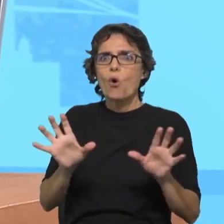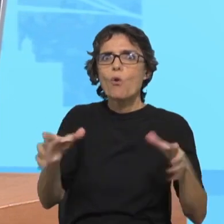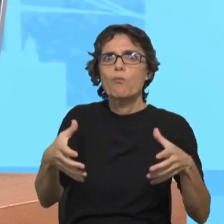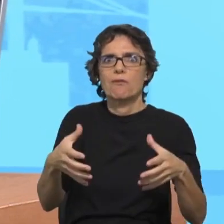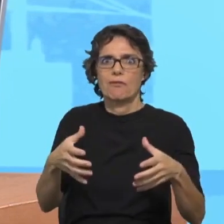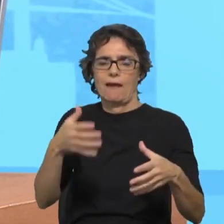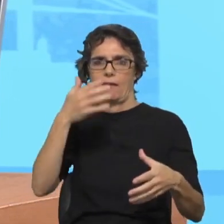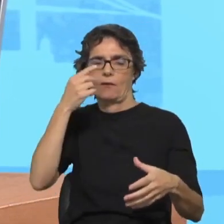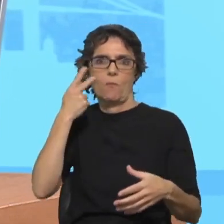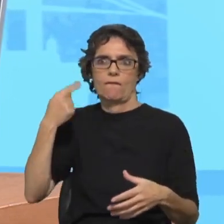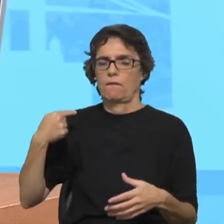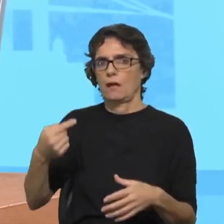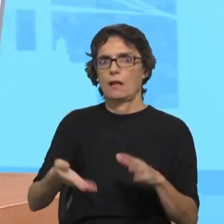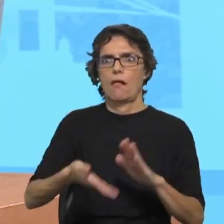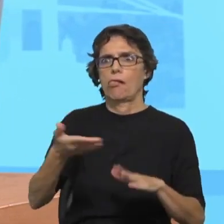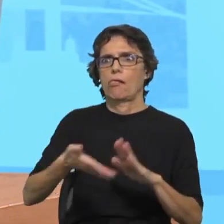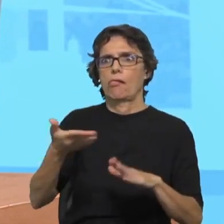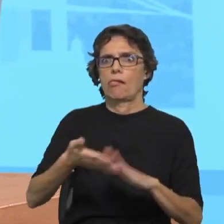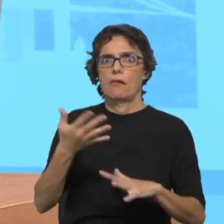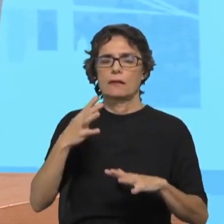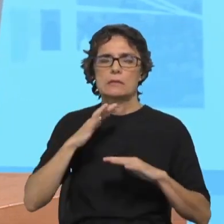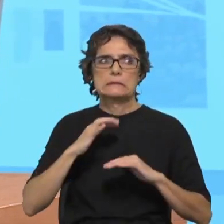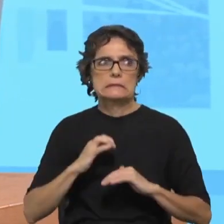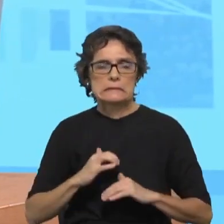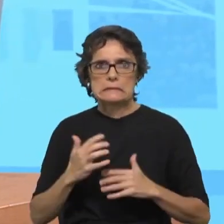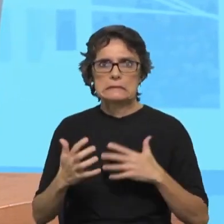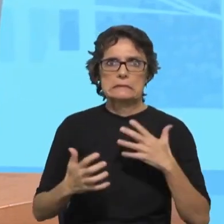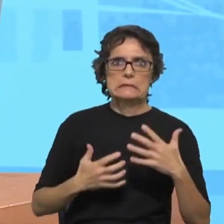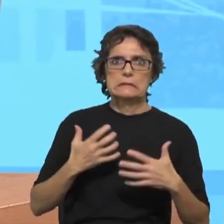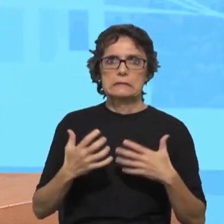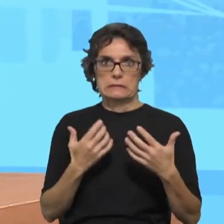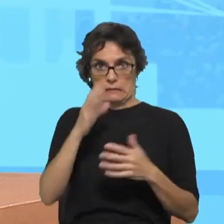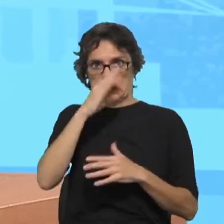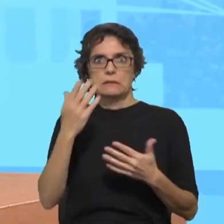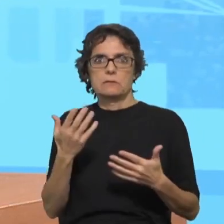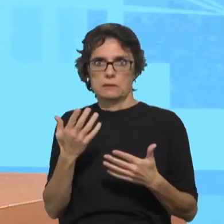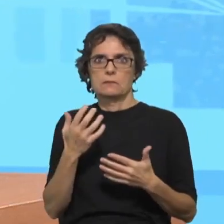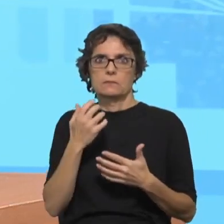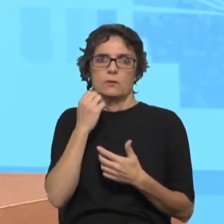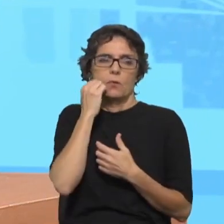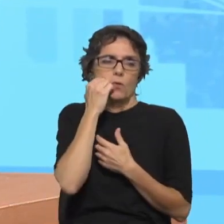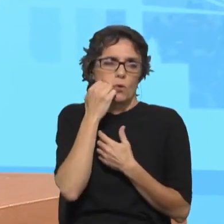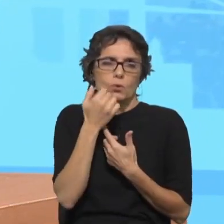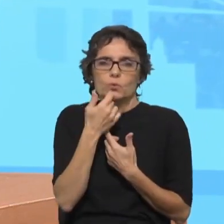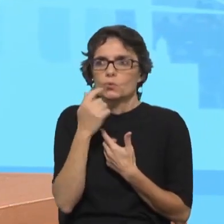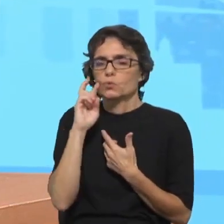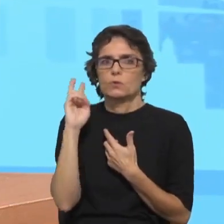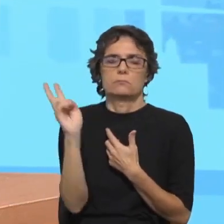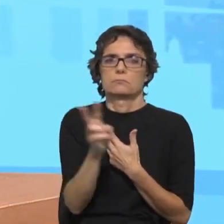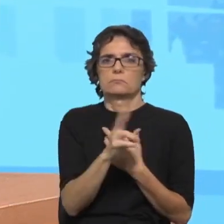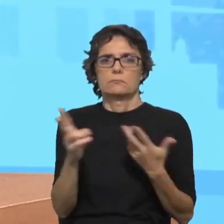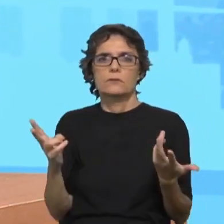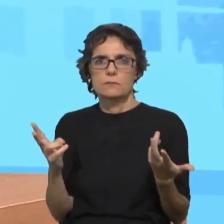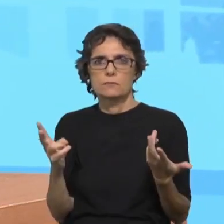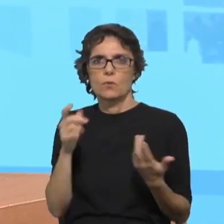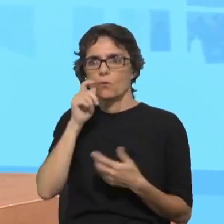estressada e neste momento aflitíssima e dolorosa e magoada com aquilo a que assistimos, quer